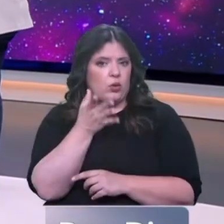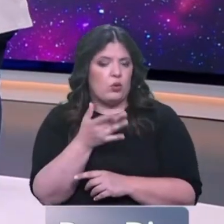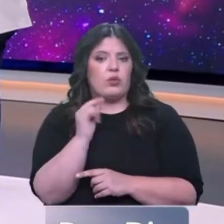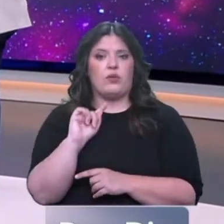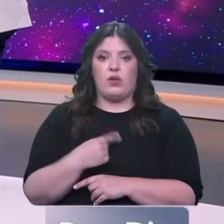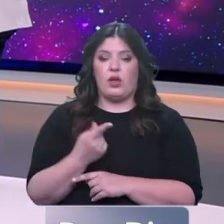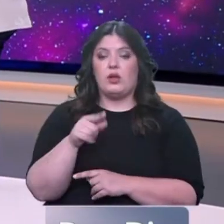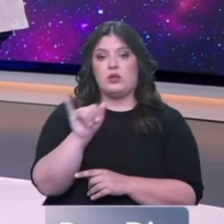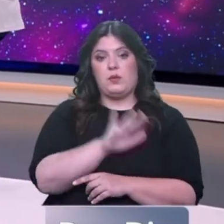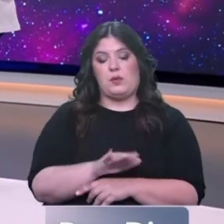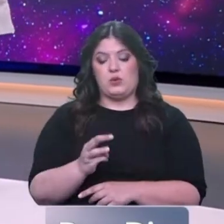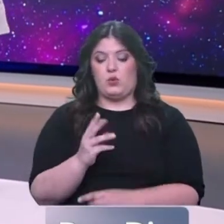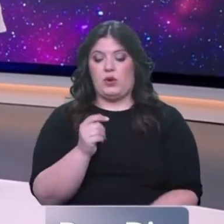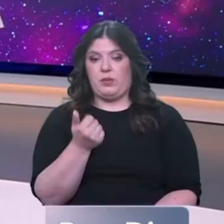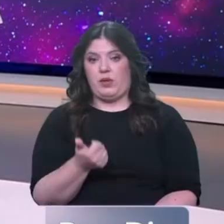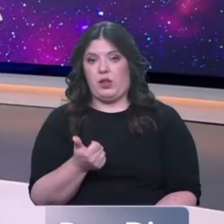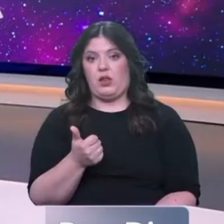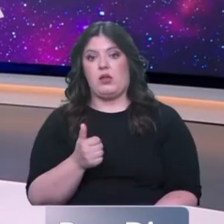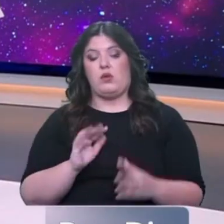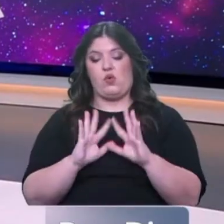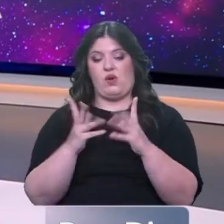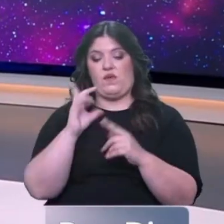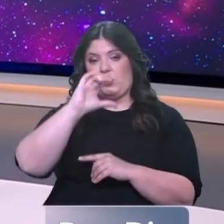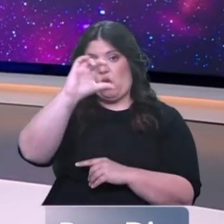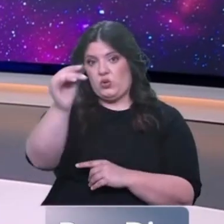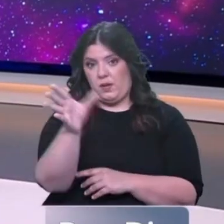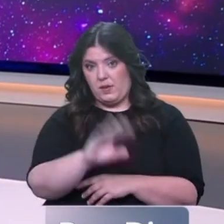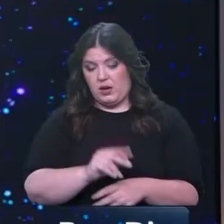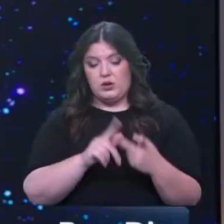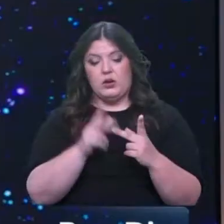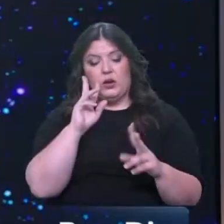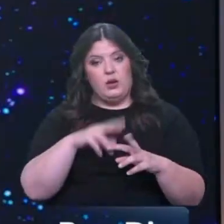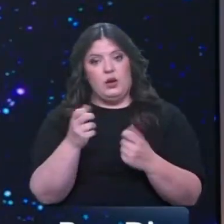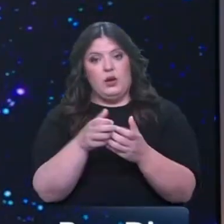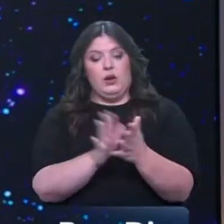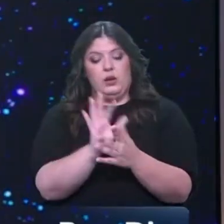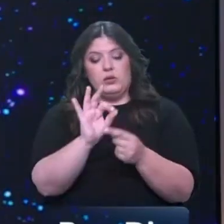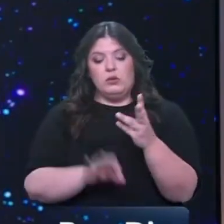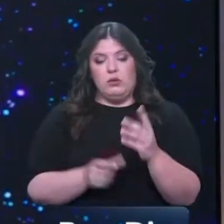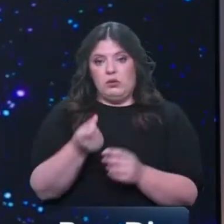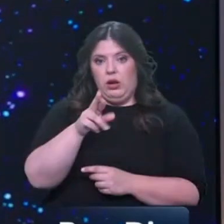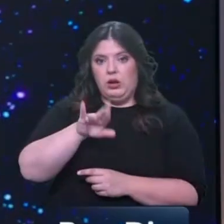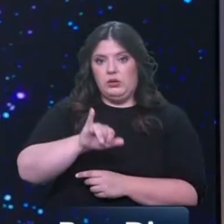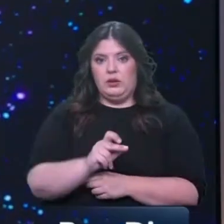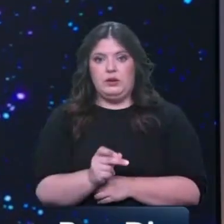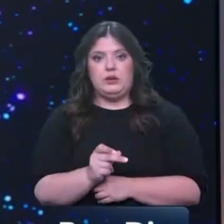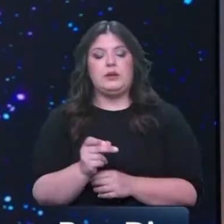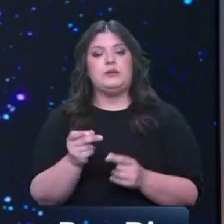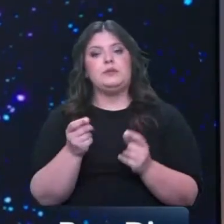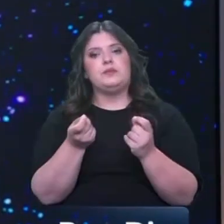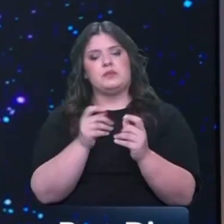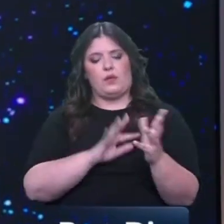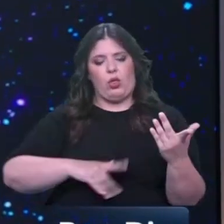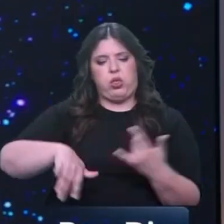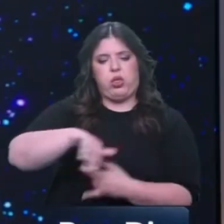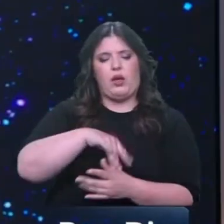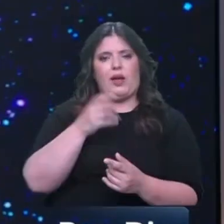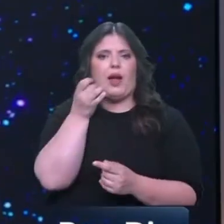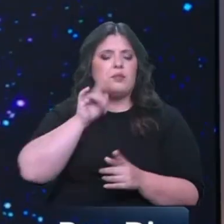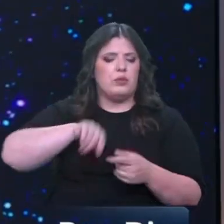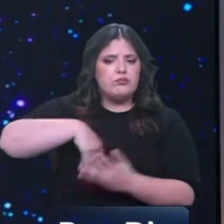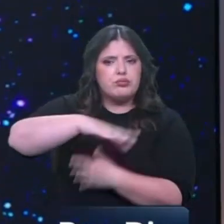isto é uma imagem do Hubble do universo mais distante. Encontramos todo este tipo de galáxias muito irregulares e a rodar muito